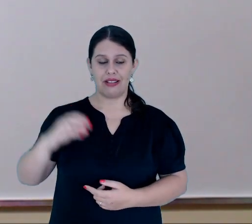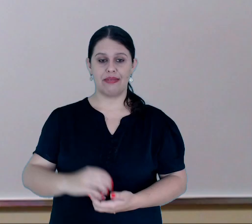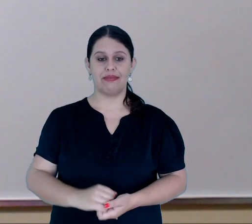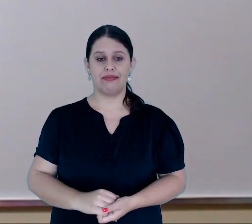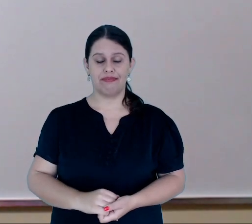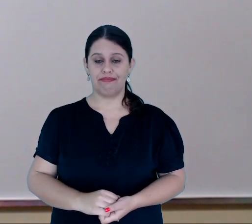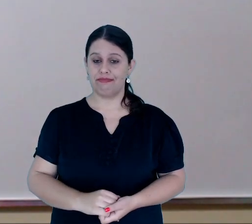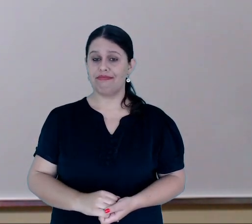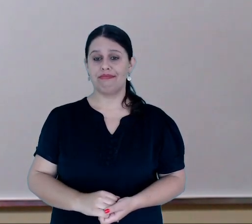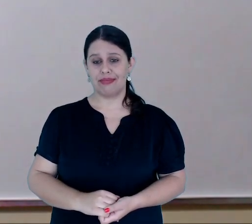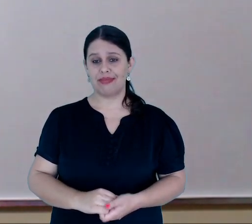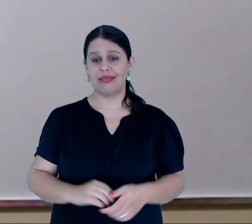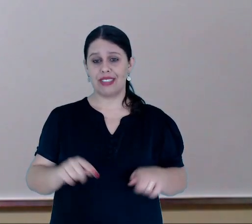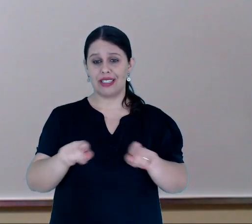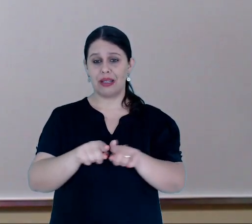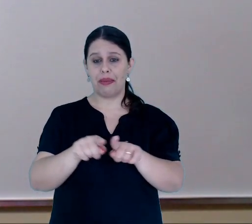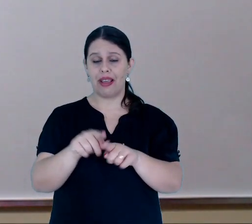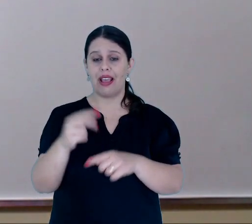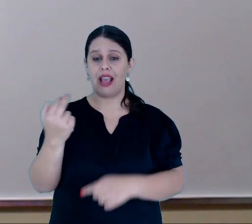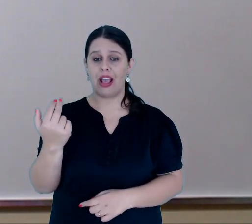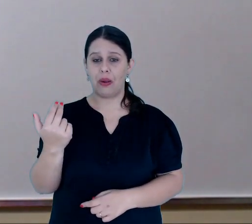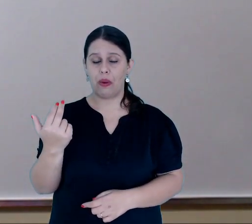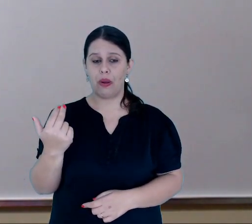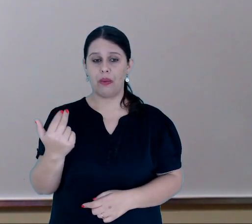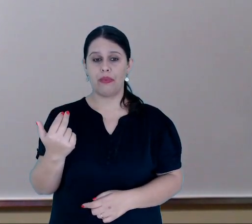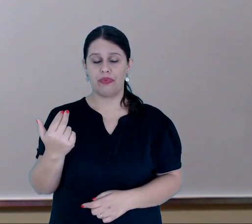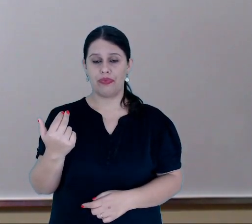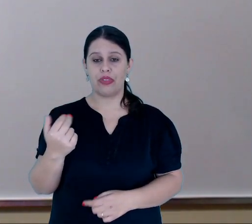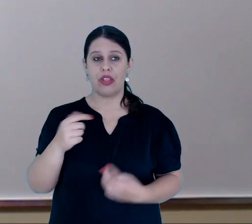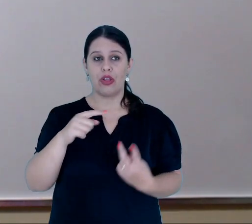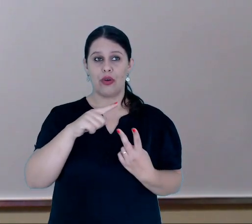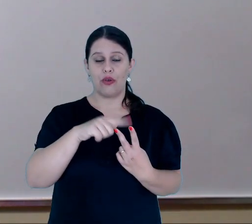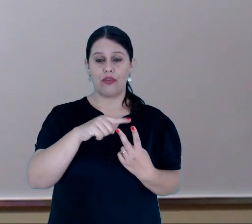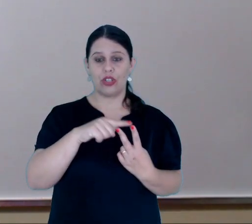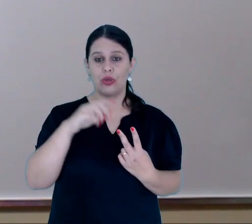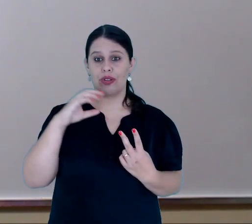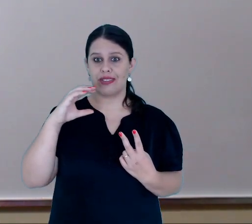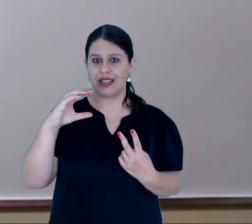menos A mais C